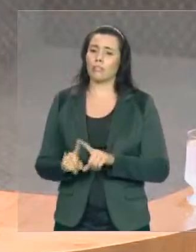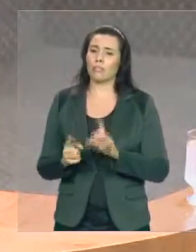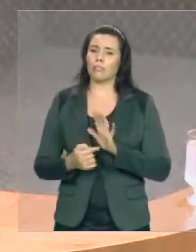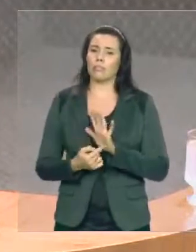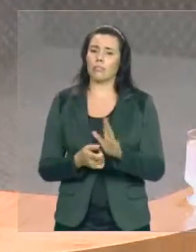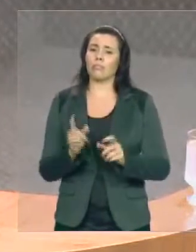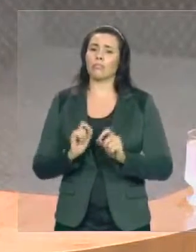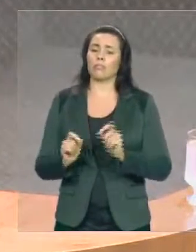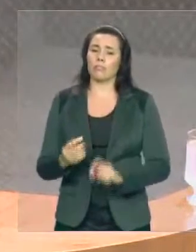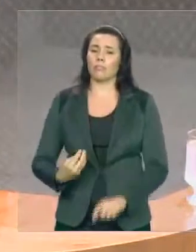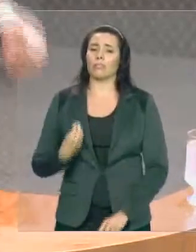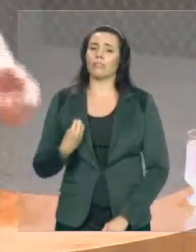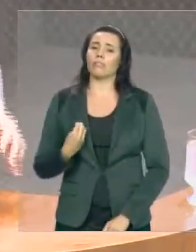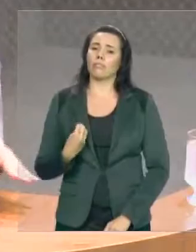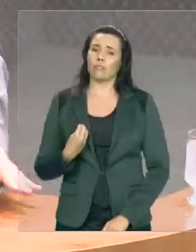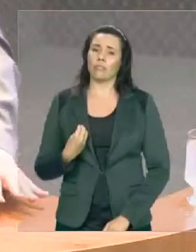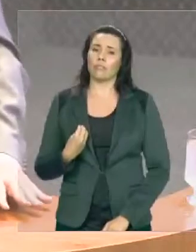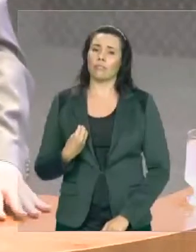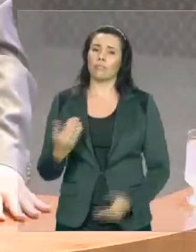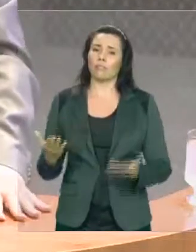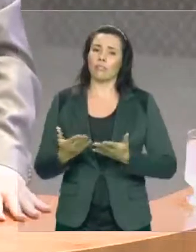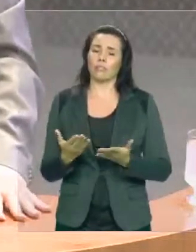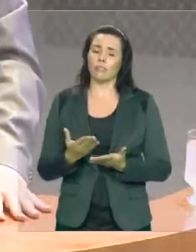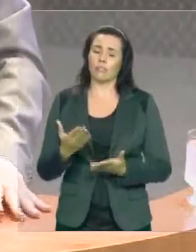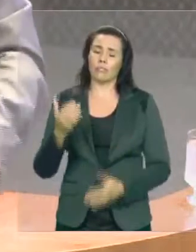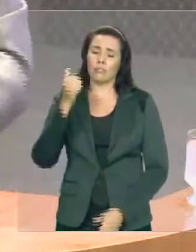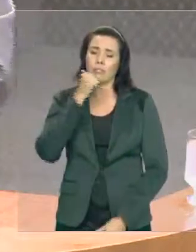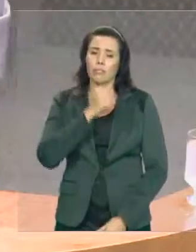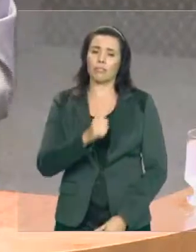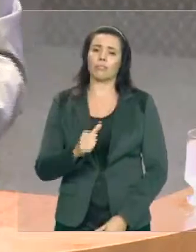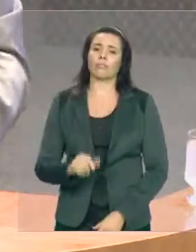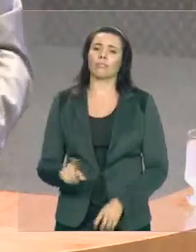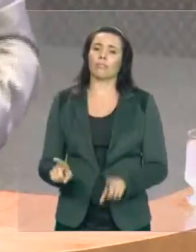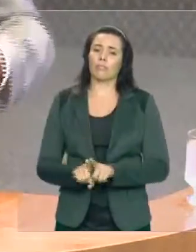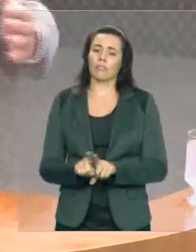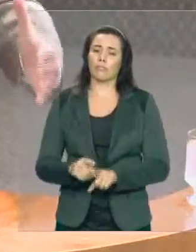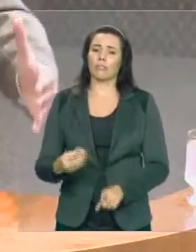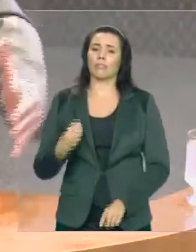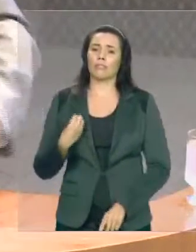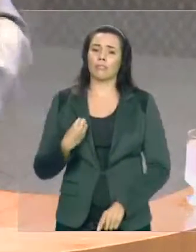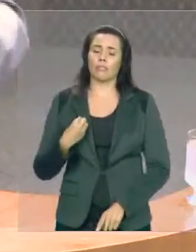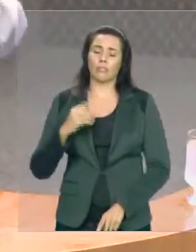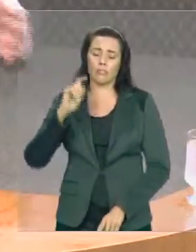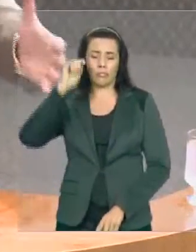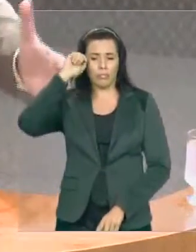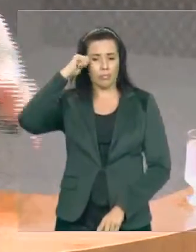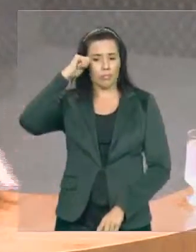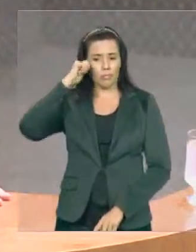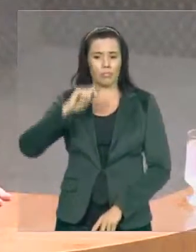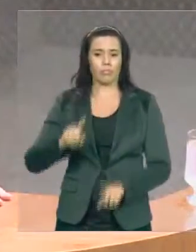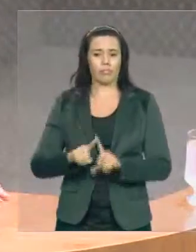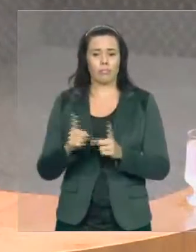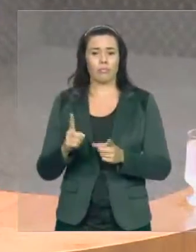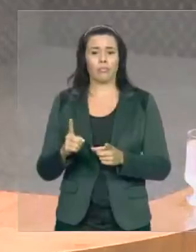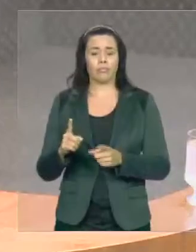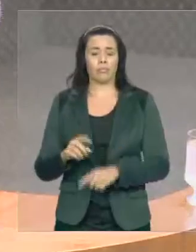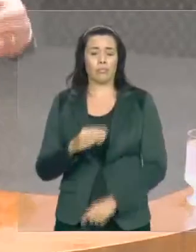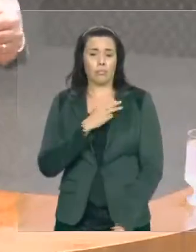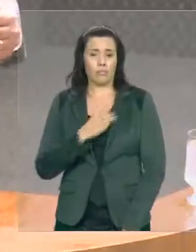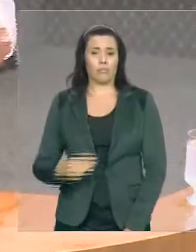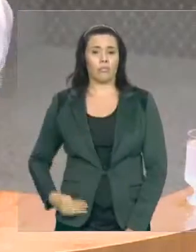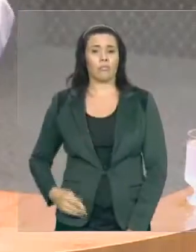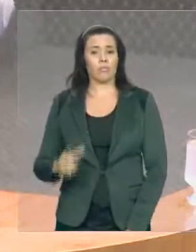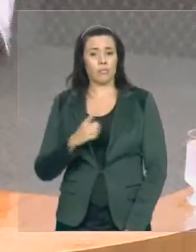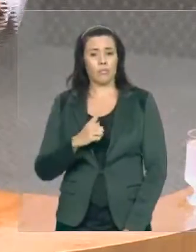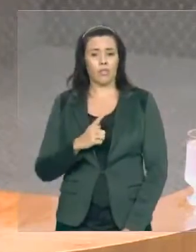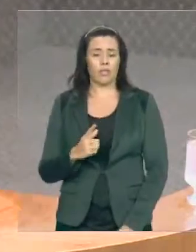presença da mulher, é simbólico a presença do negro. Mas como esse ministério teve que ser montado de maneira rápida, essa